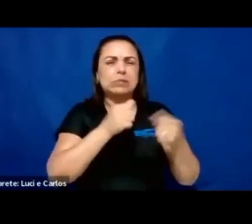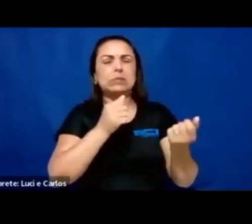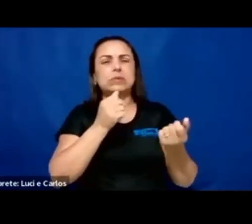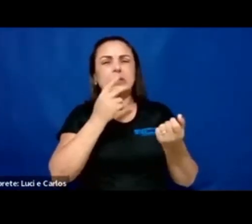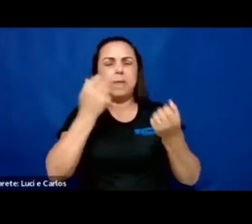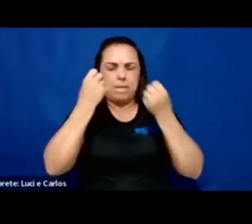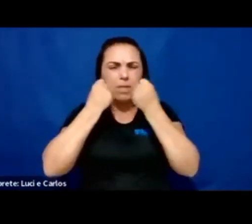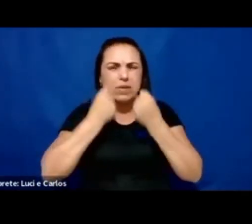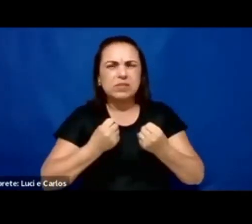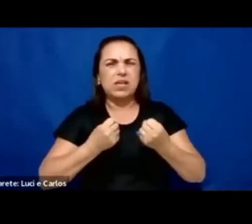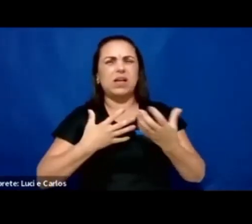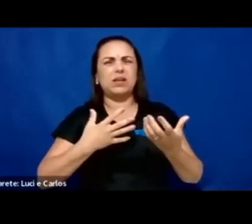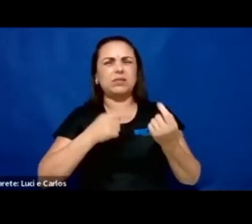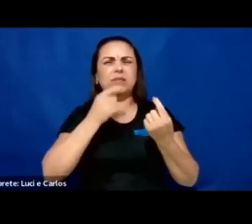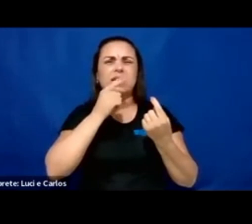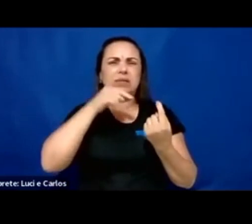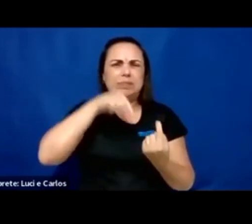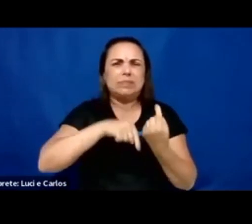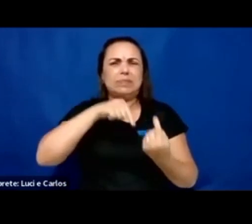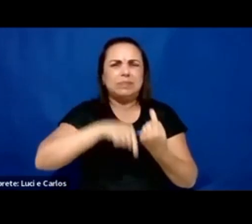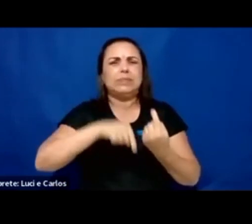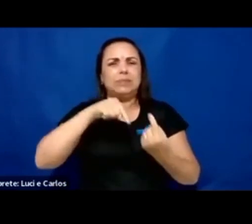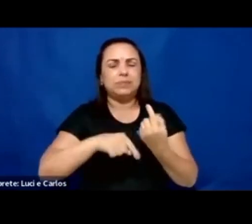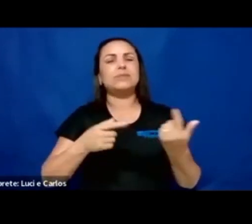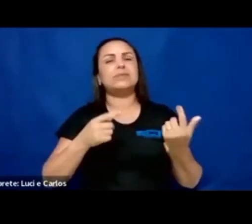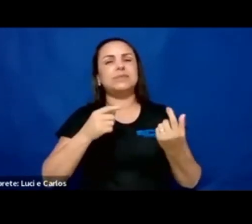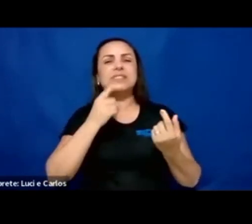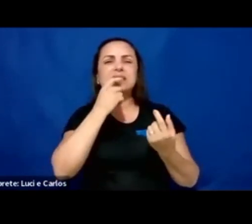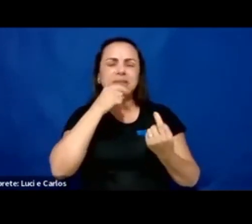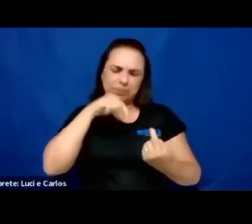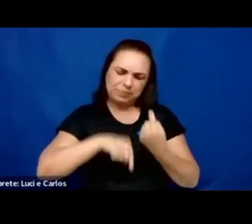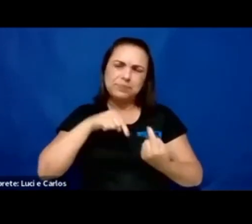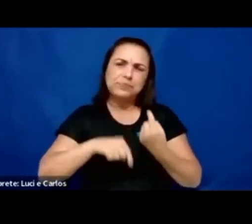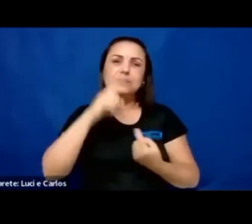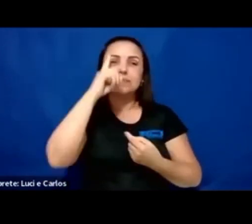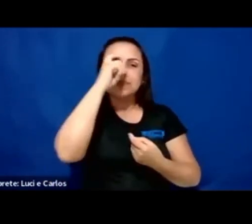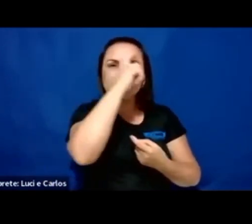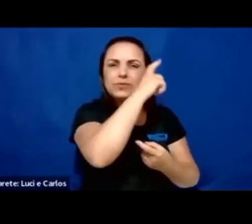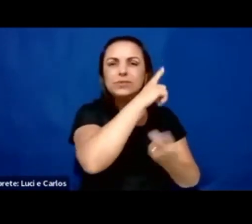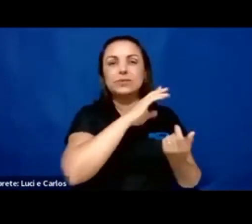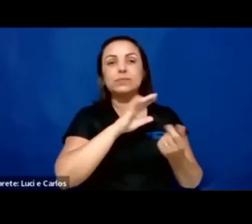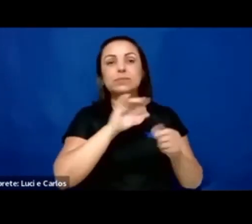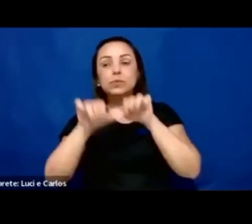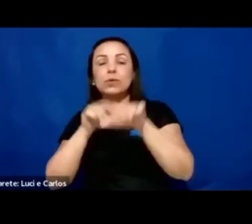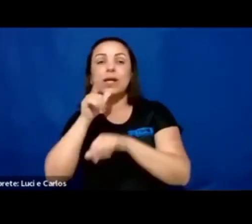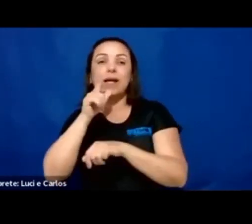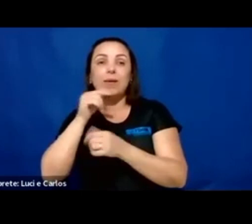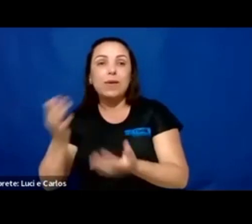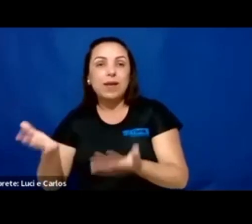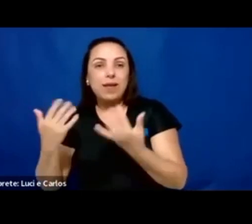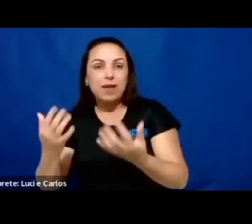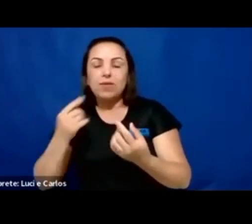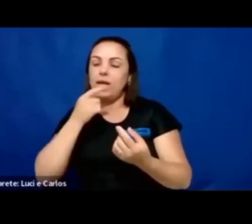água magnetizada, por exemplo, você consegue melhorar a sua hidratação. Então, isso é importante. E você também melhora o seu